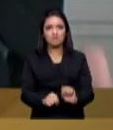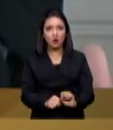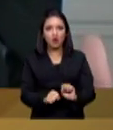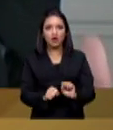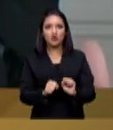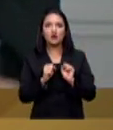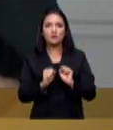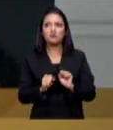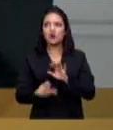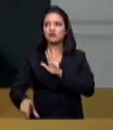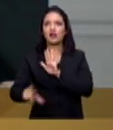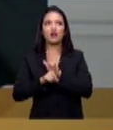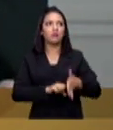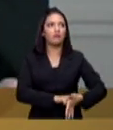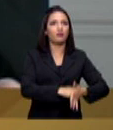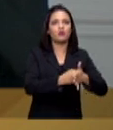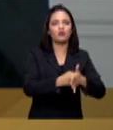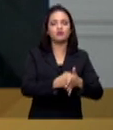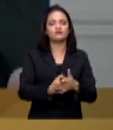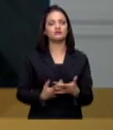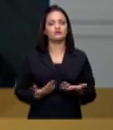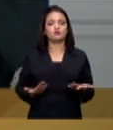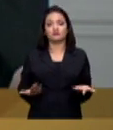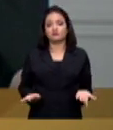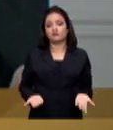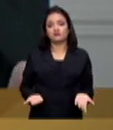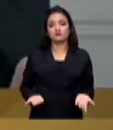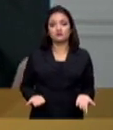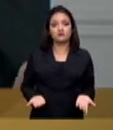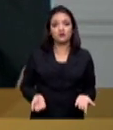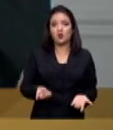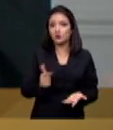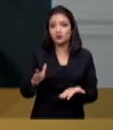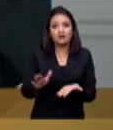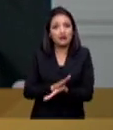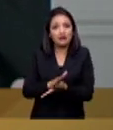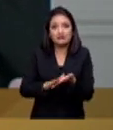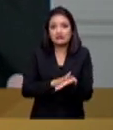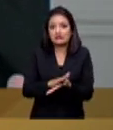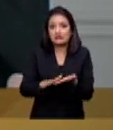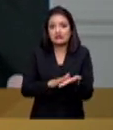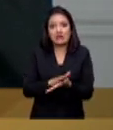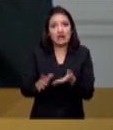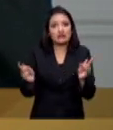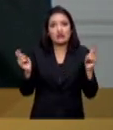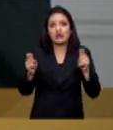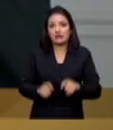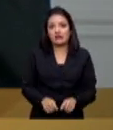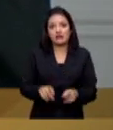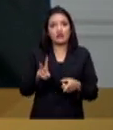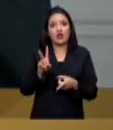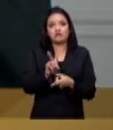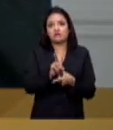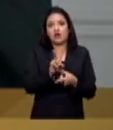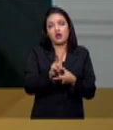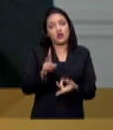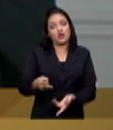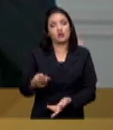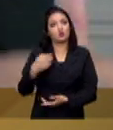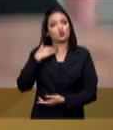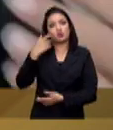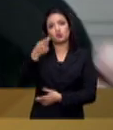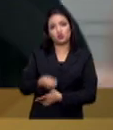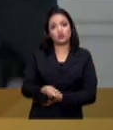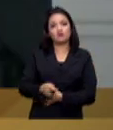pela legislação, não há nenhum instrumento que garanta o poder geral de cautela do magistrado.